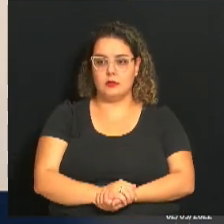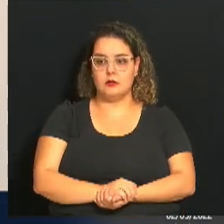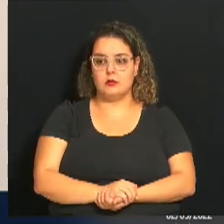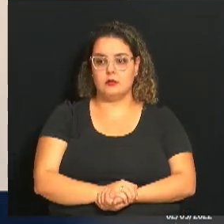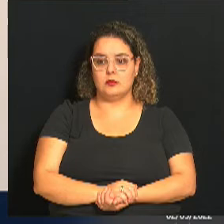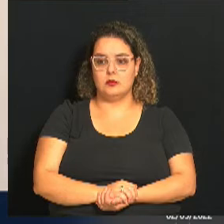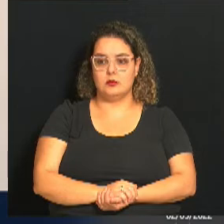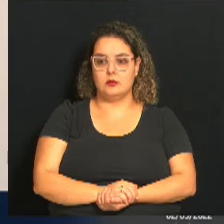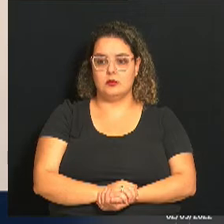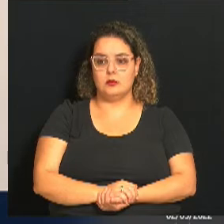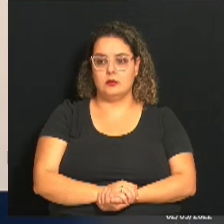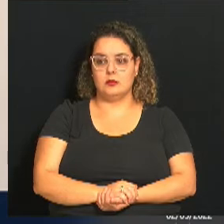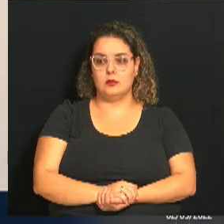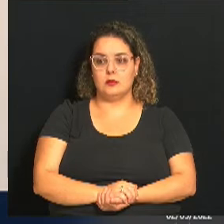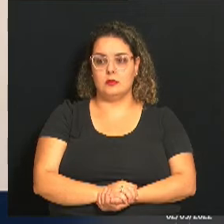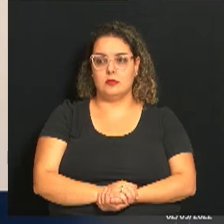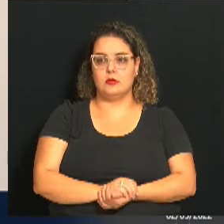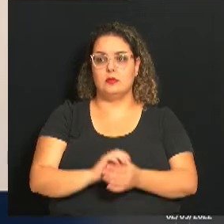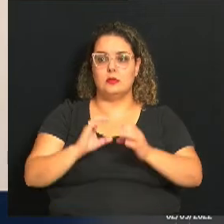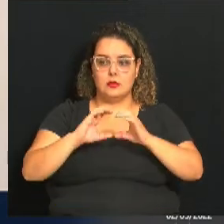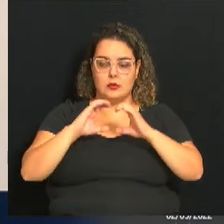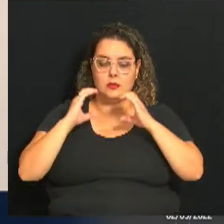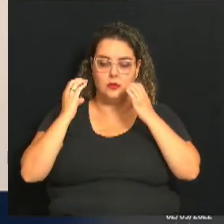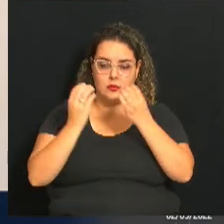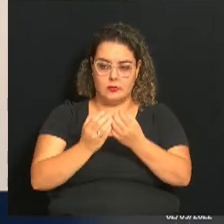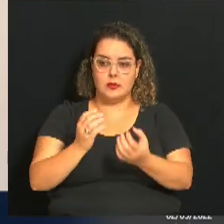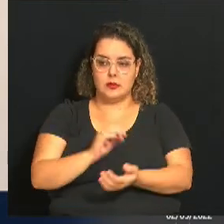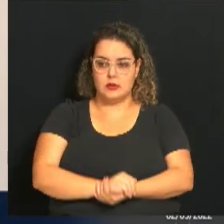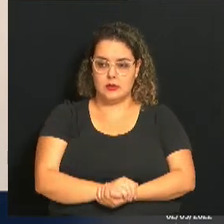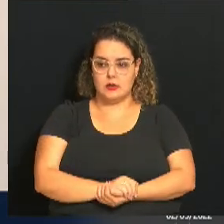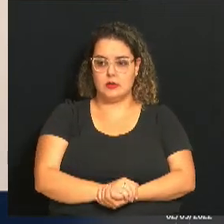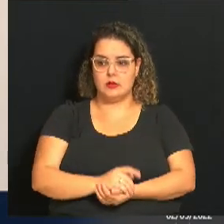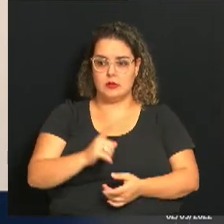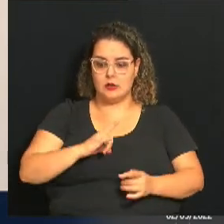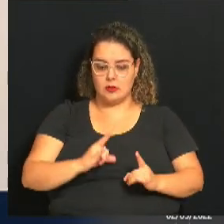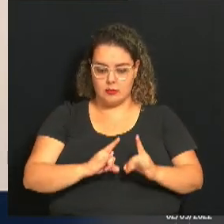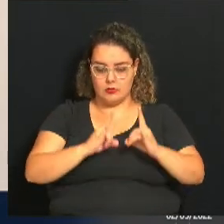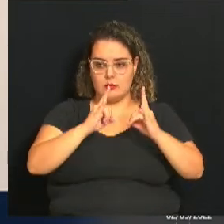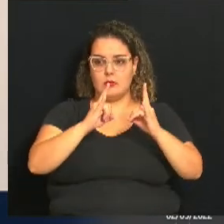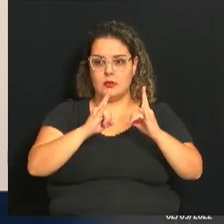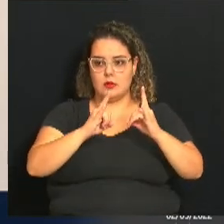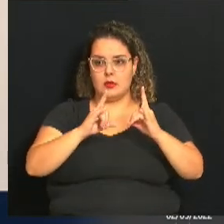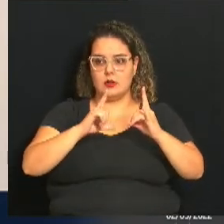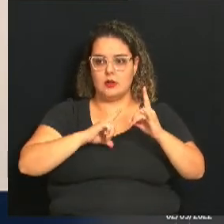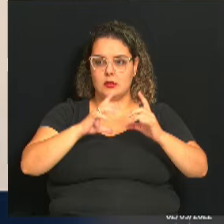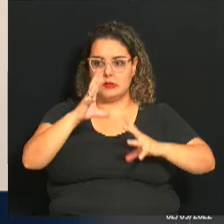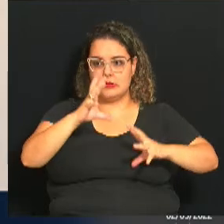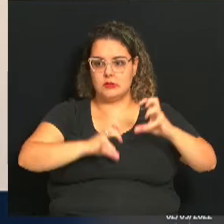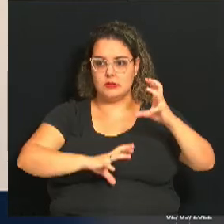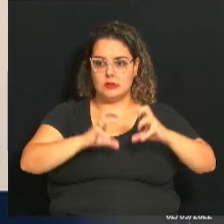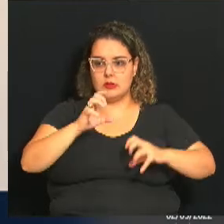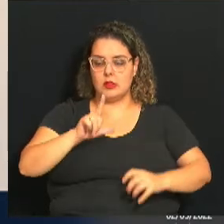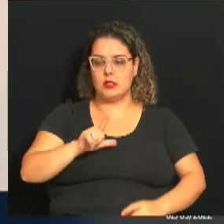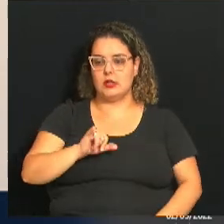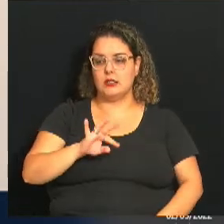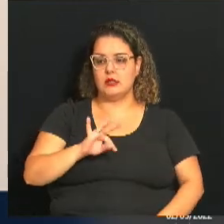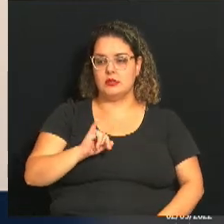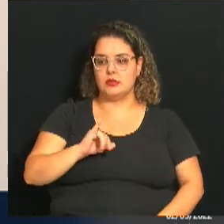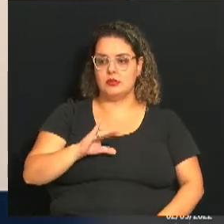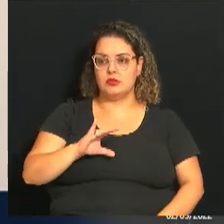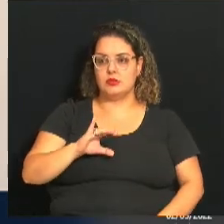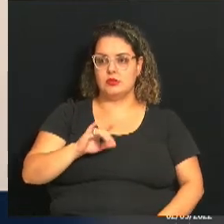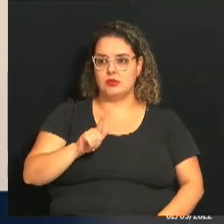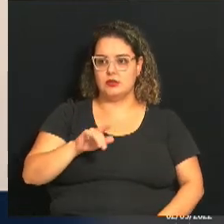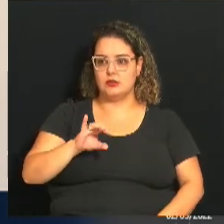enfim, por comunidades aí. Existe aquele prédio ali que eu sei que está em litígio, na Irmã Serafina, está abandonado ali do